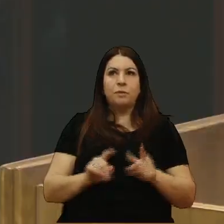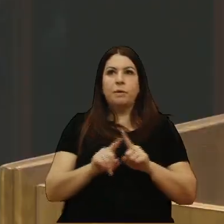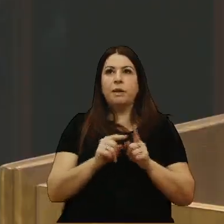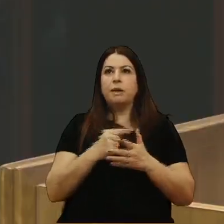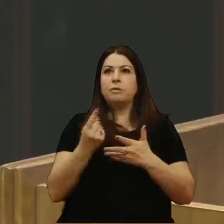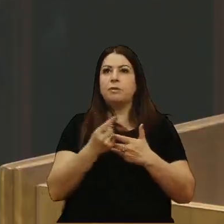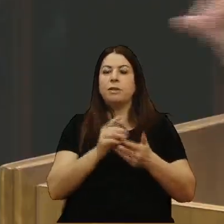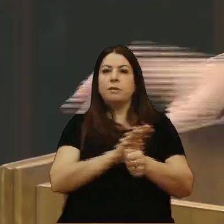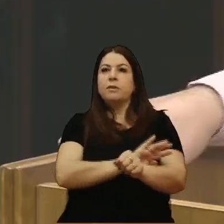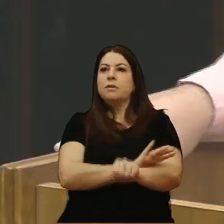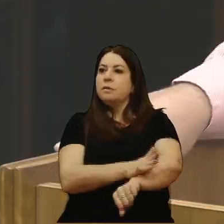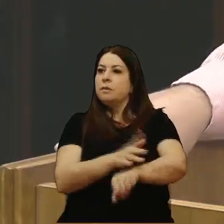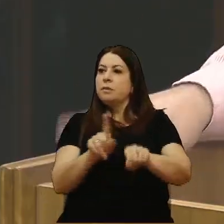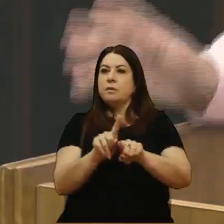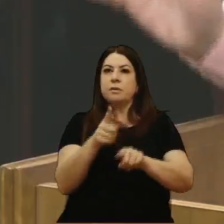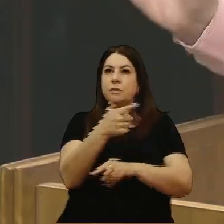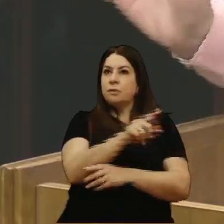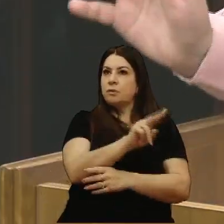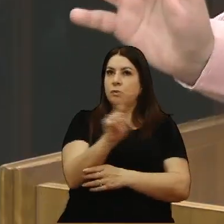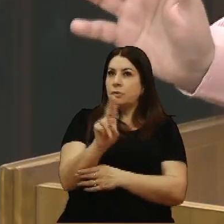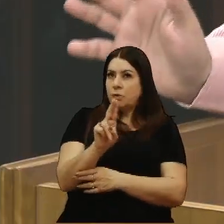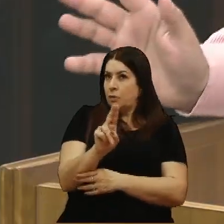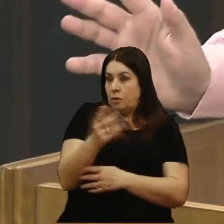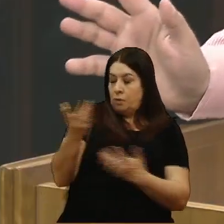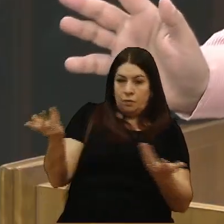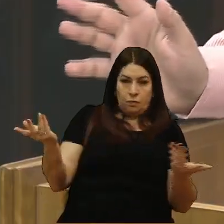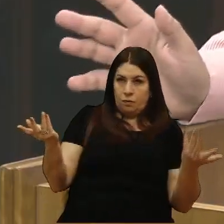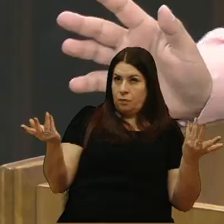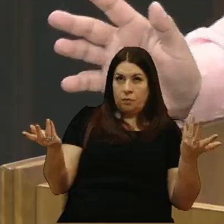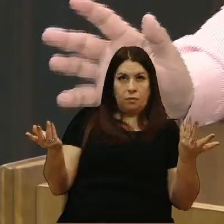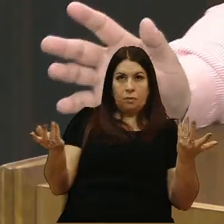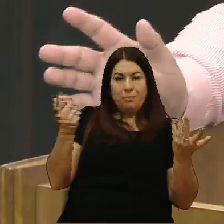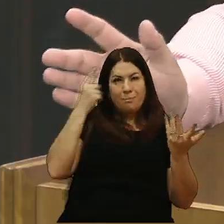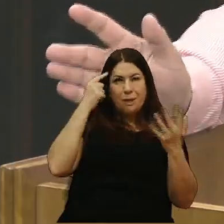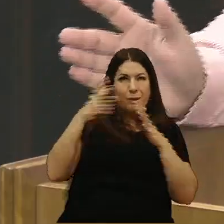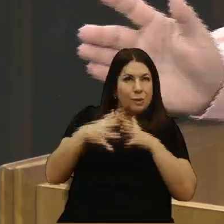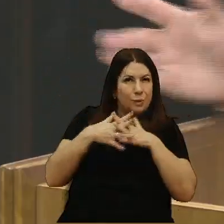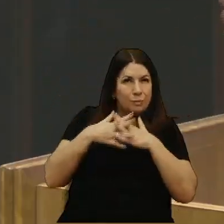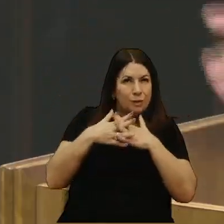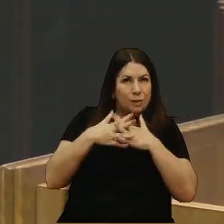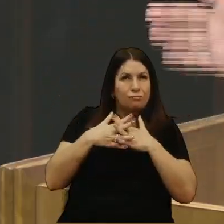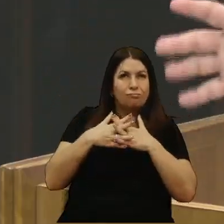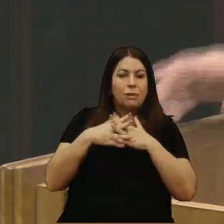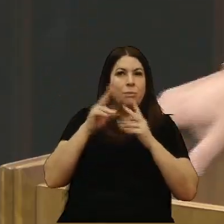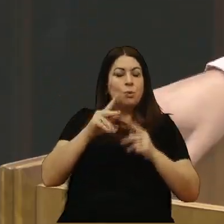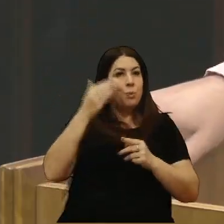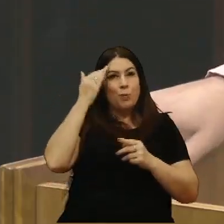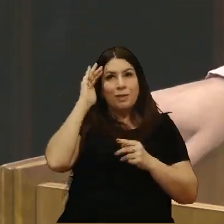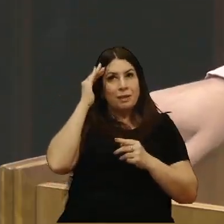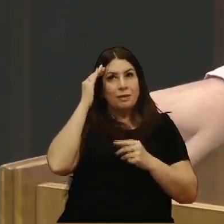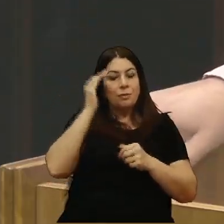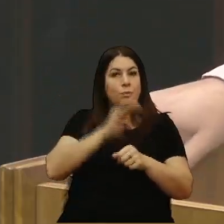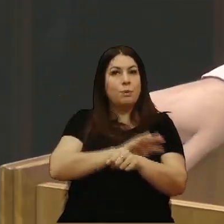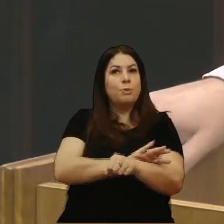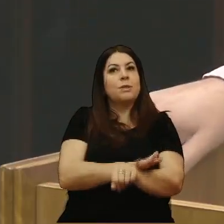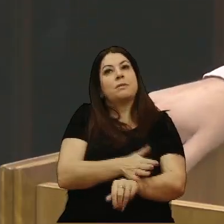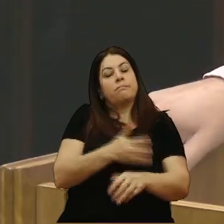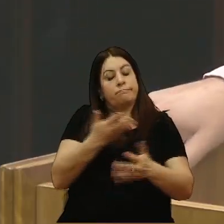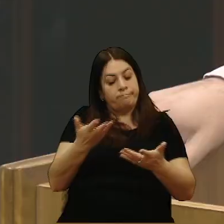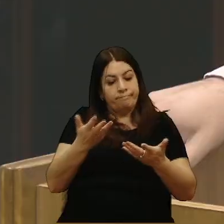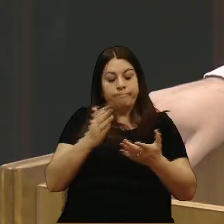isso é racismo, isso não tem outro nome. Me parece até complicado que alguém não entenda isso como racismo. Mas, pois